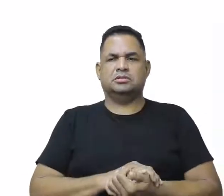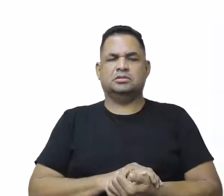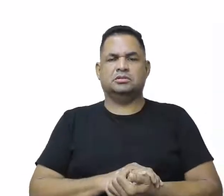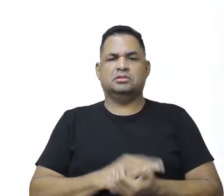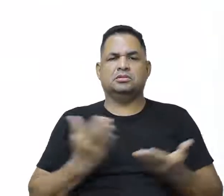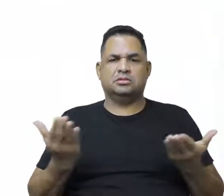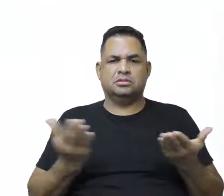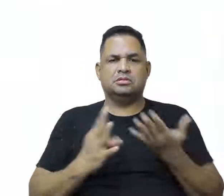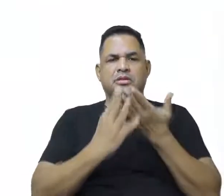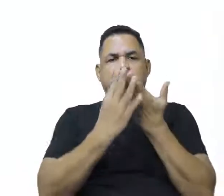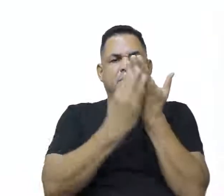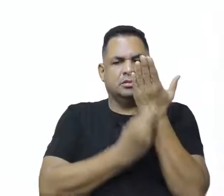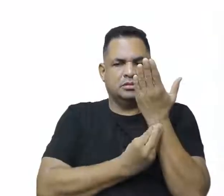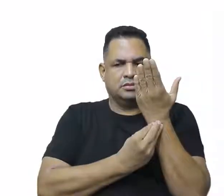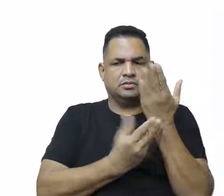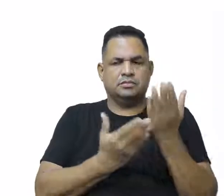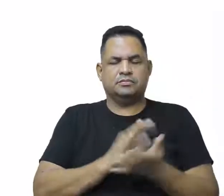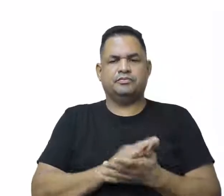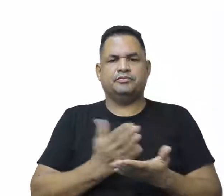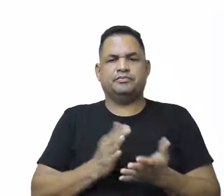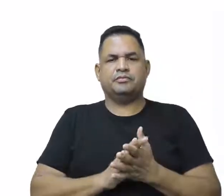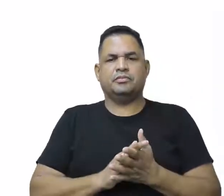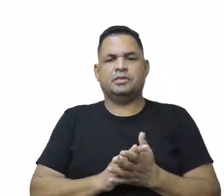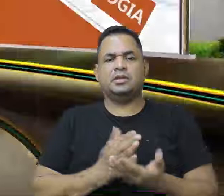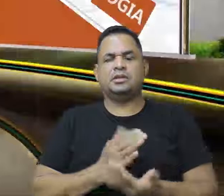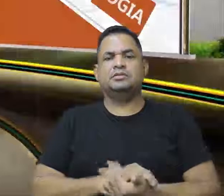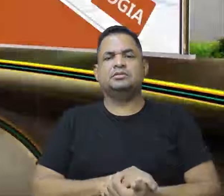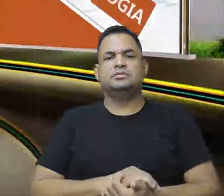Galerinha, essas são as nossas referências